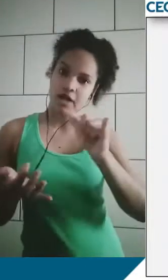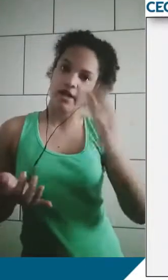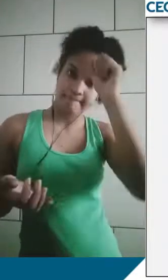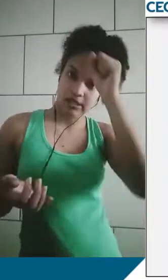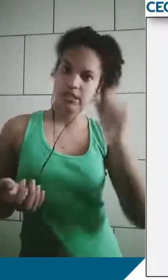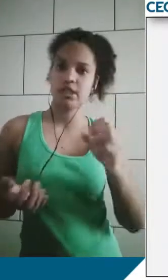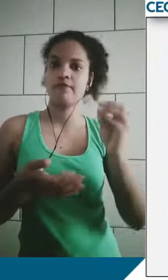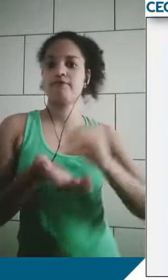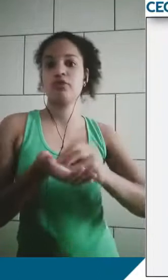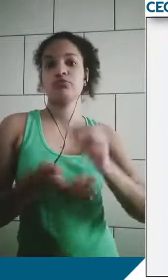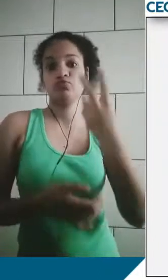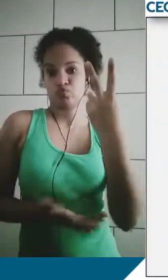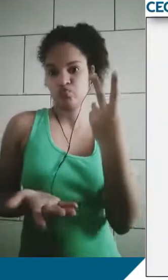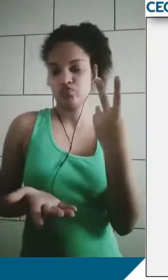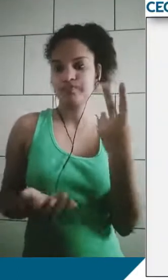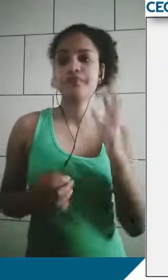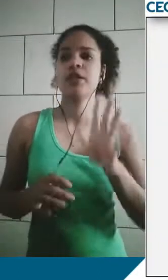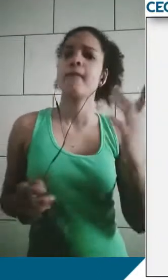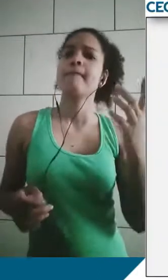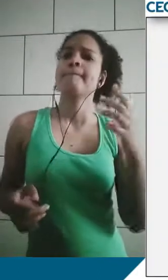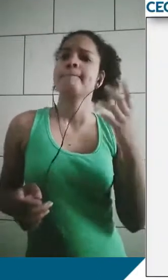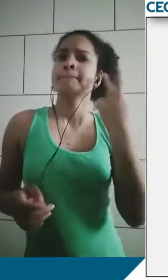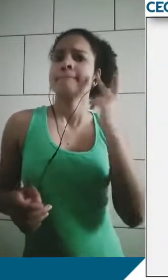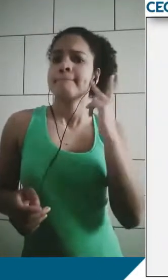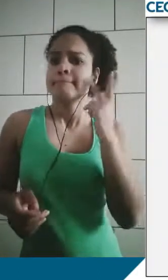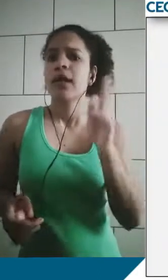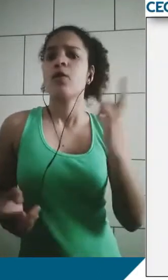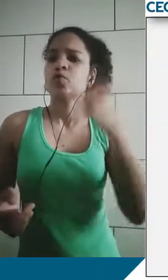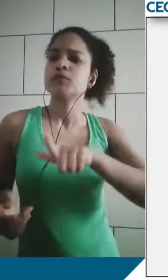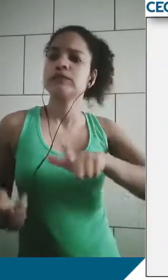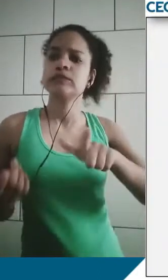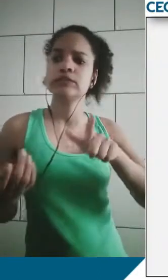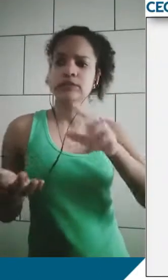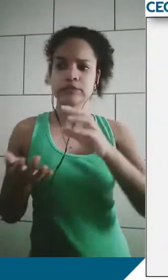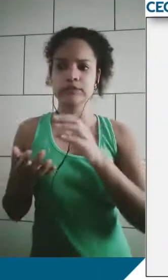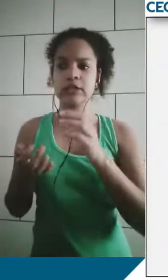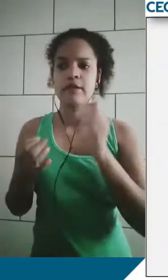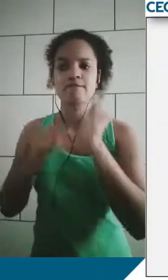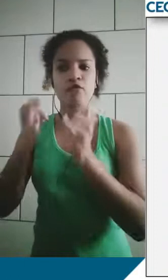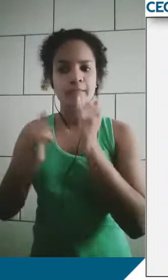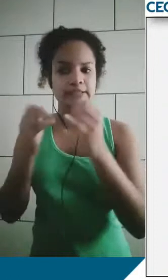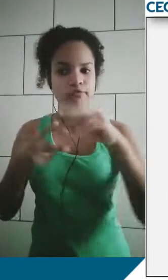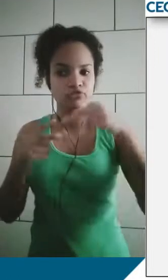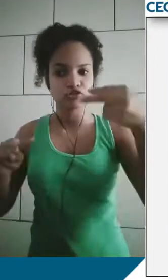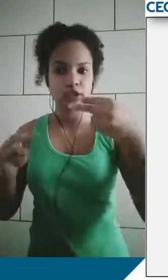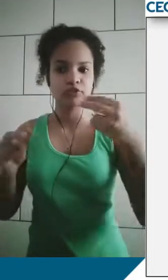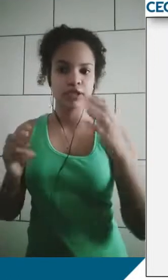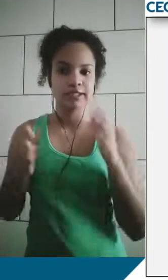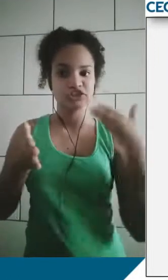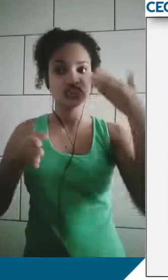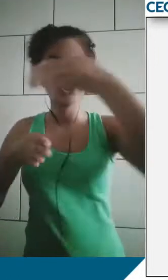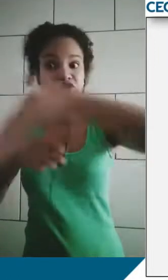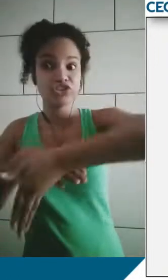Então, para que a informação genética possa ser enviada ao citoplasma, as moléculas de DNA vão